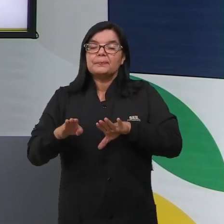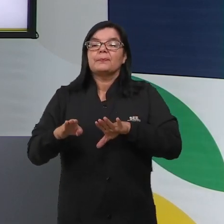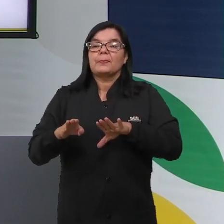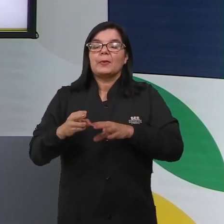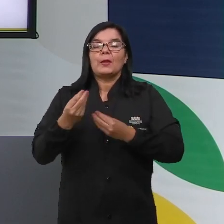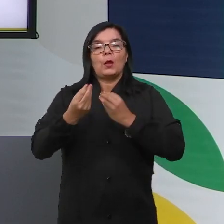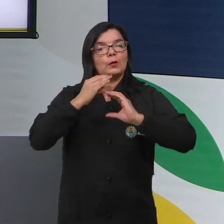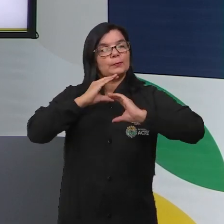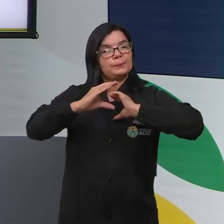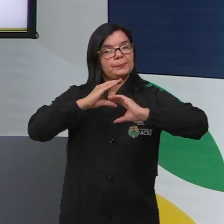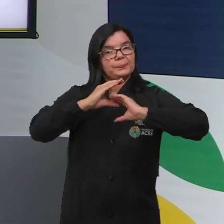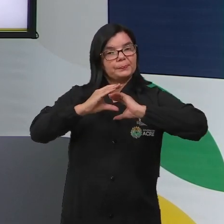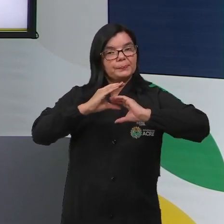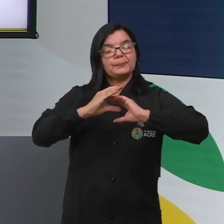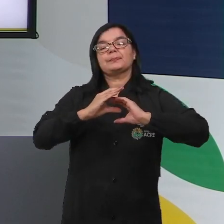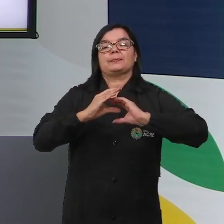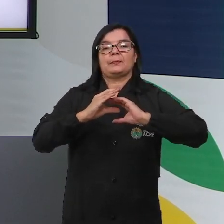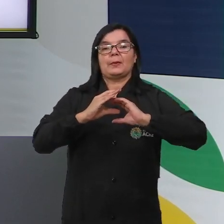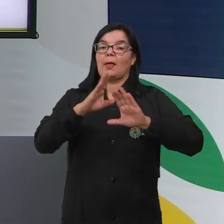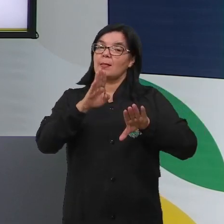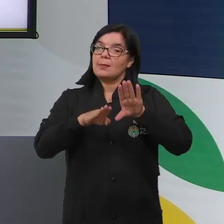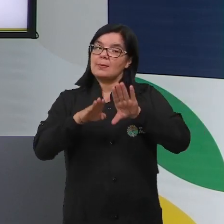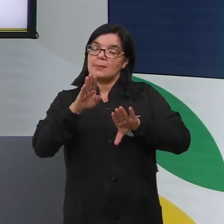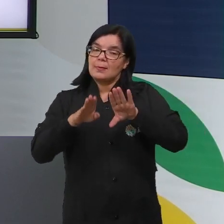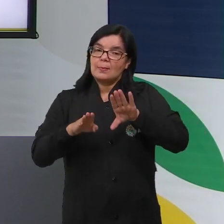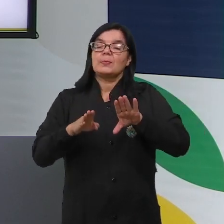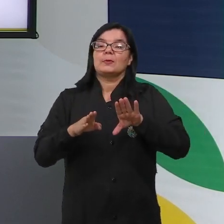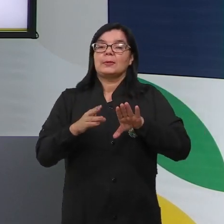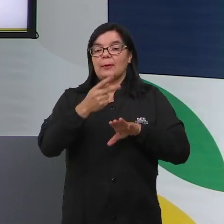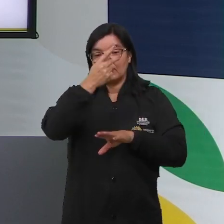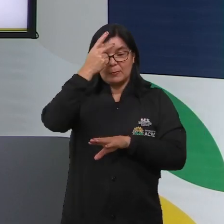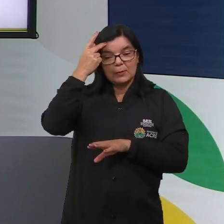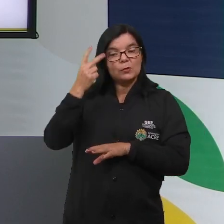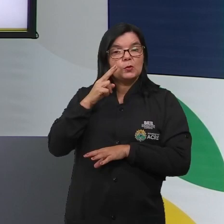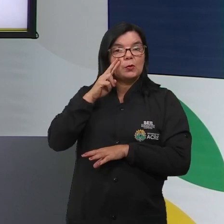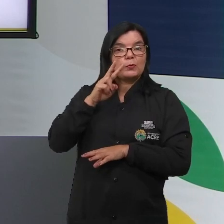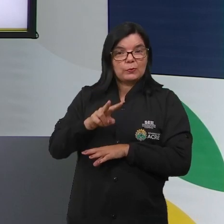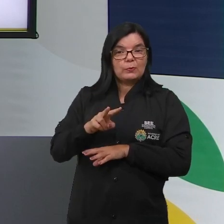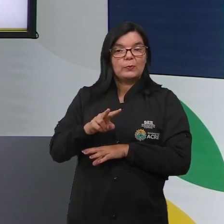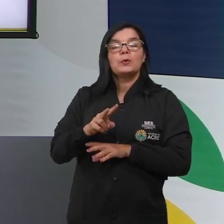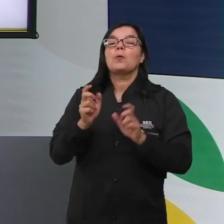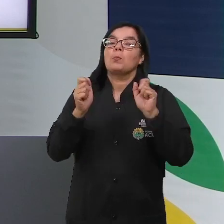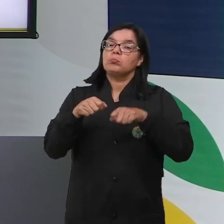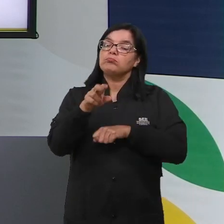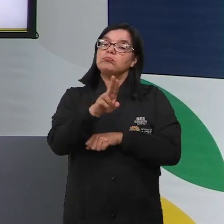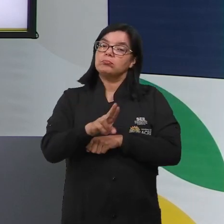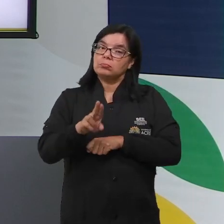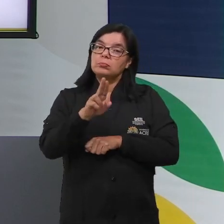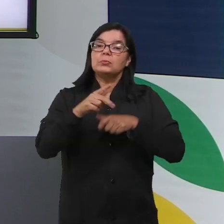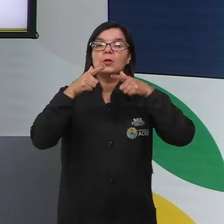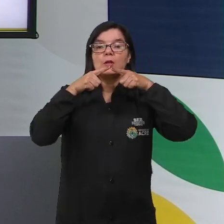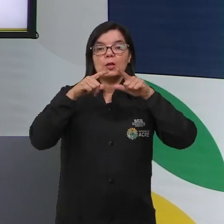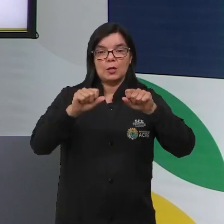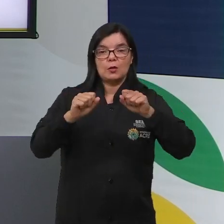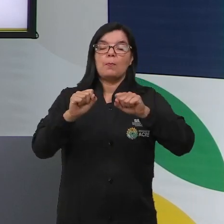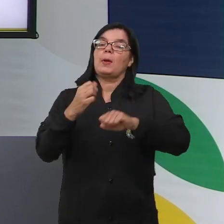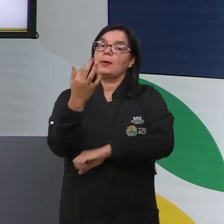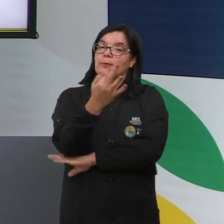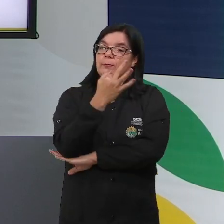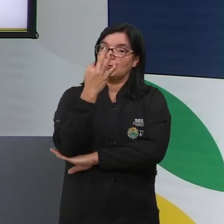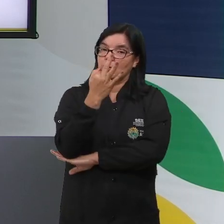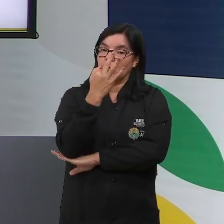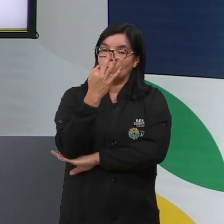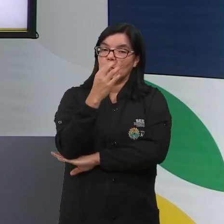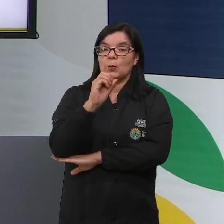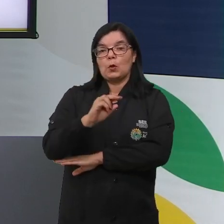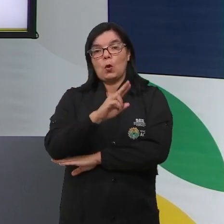situação comunicativa ali, depender do meu público-alvo ali, eu posso usar uma linguagem mais formal e uma